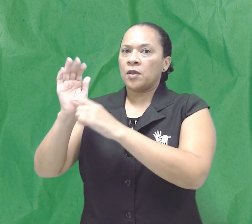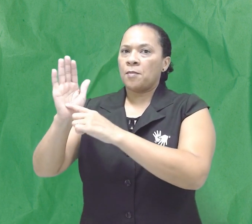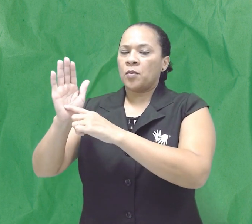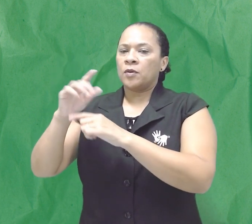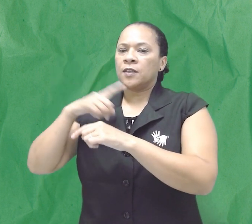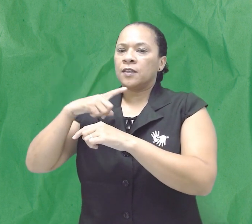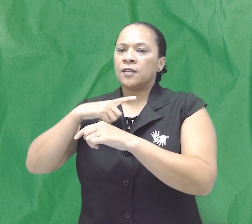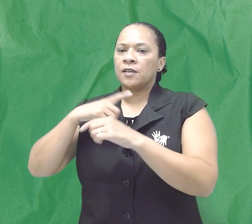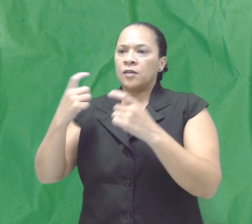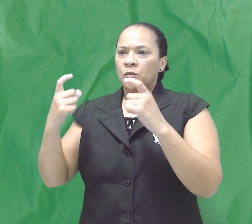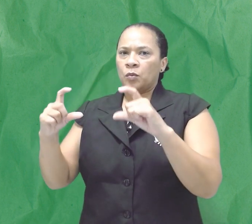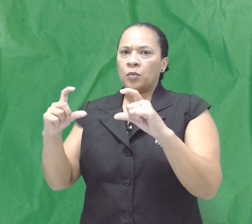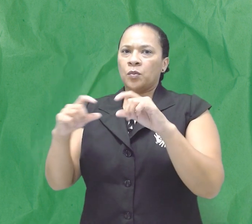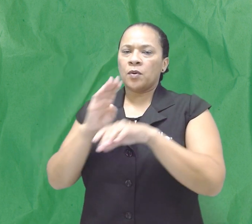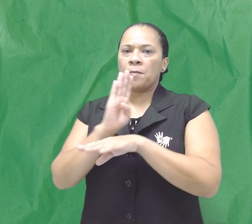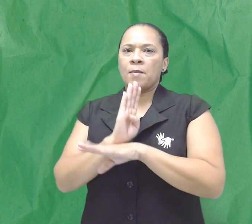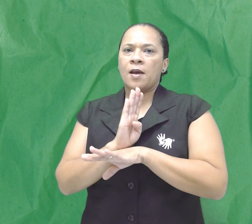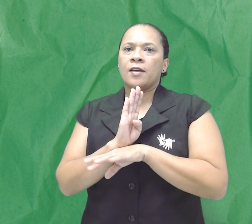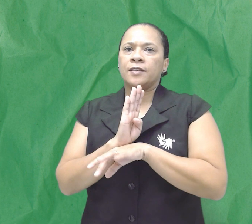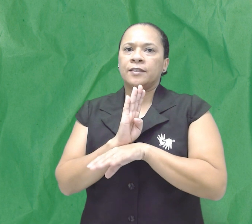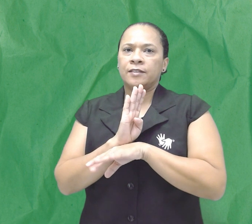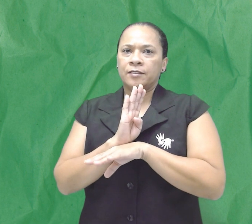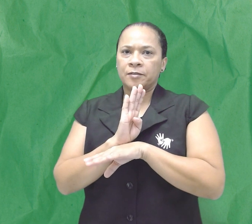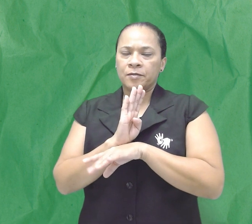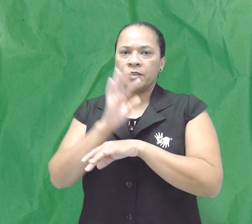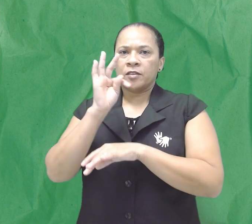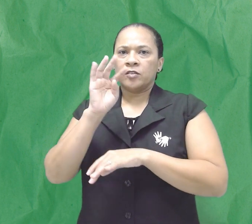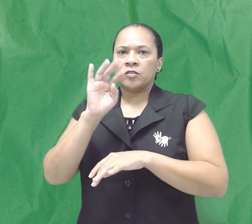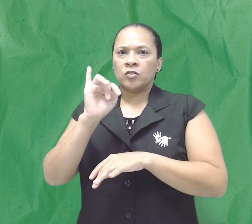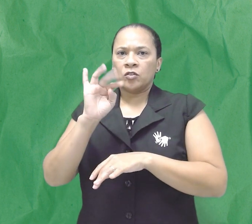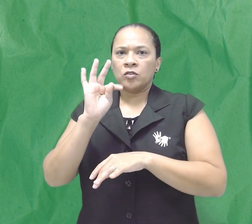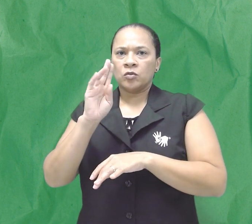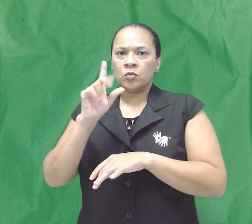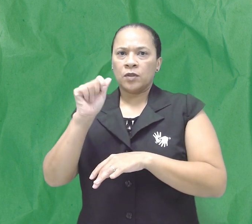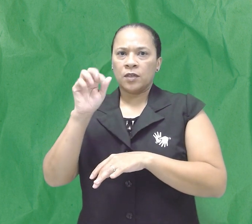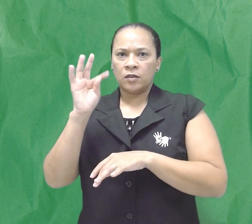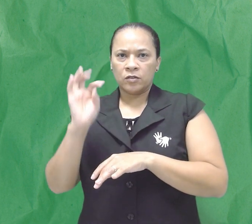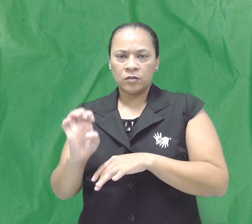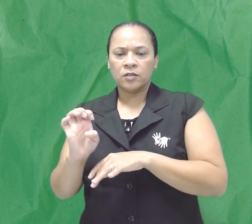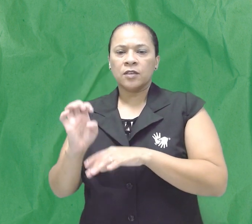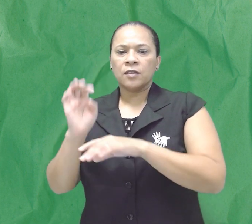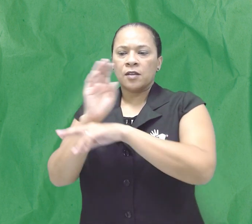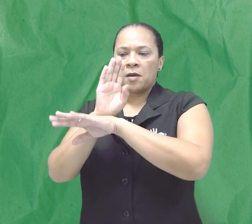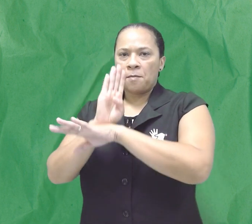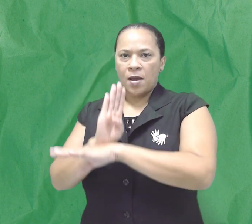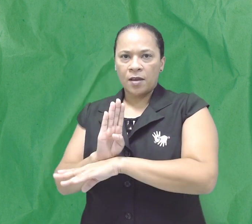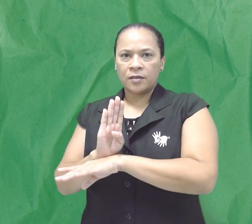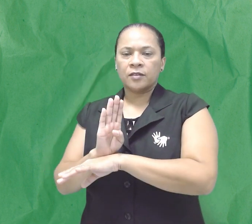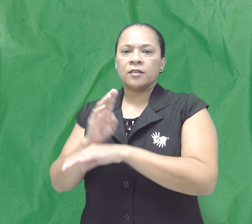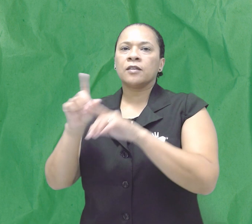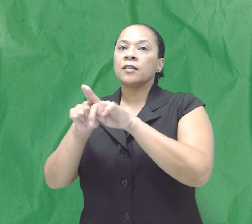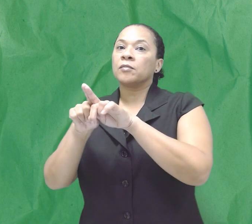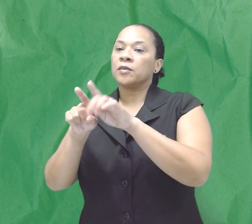titulante, que é a base, então eu conheço muito bem a concentração dessa minha base, concentração molar, conheço